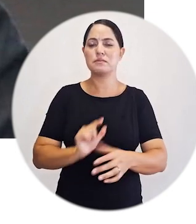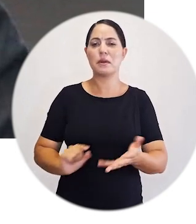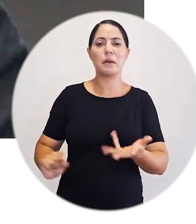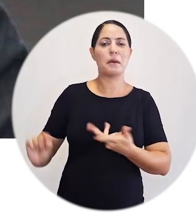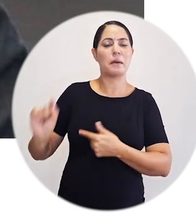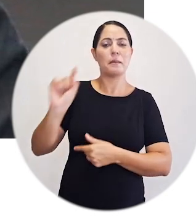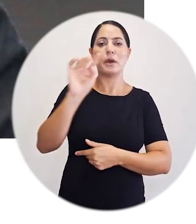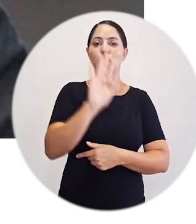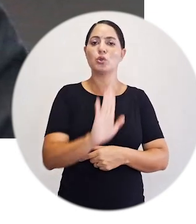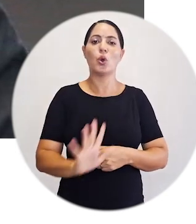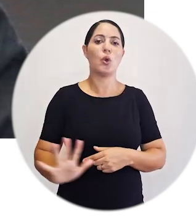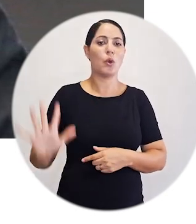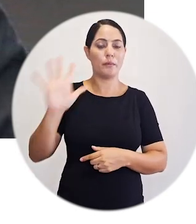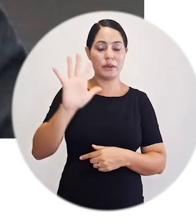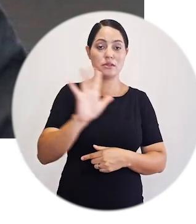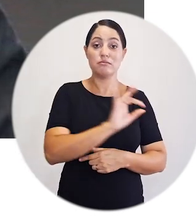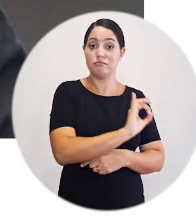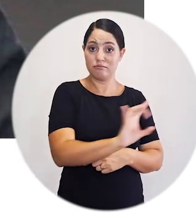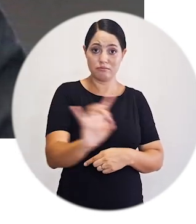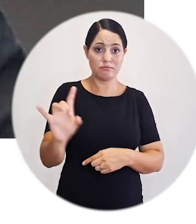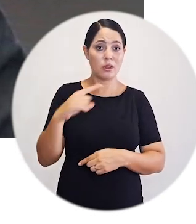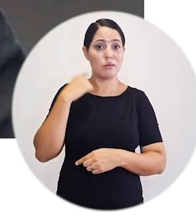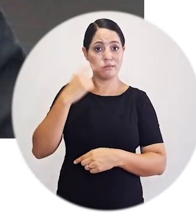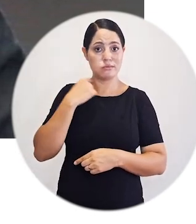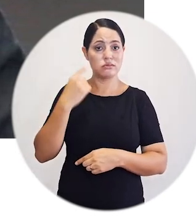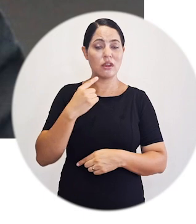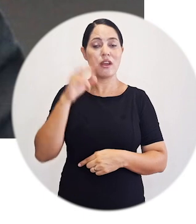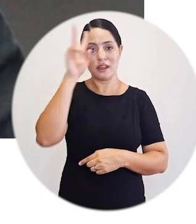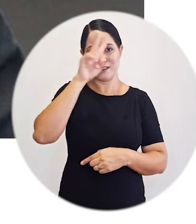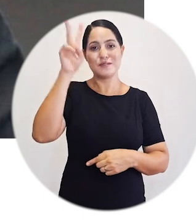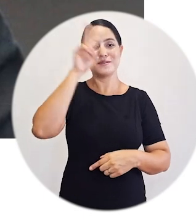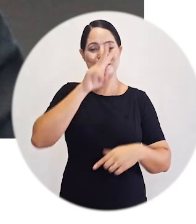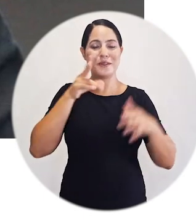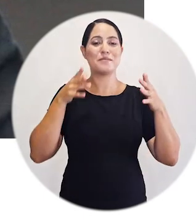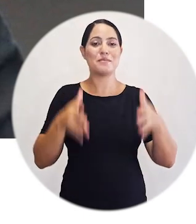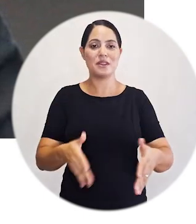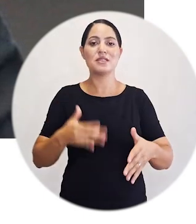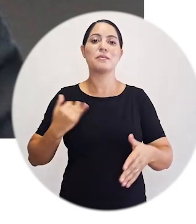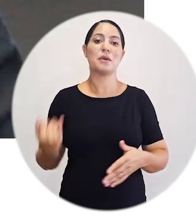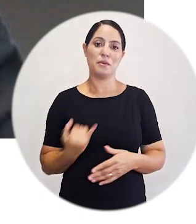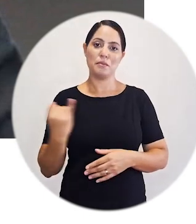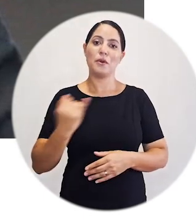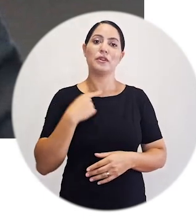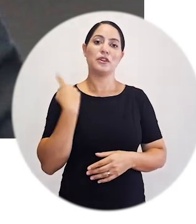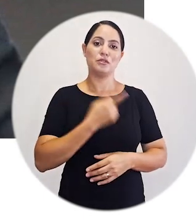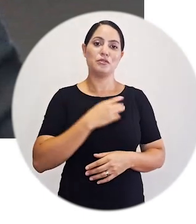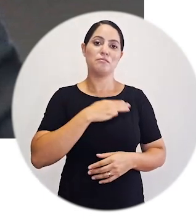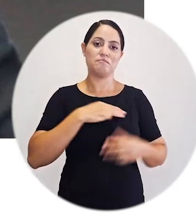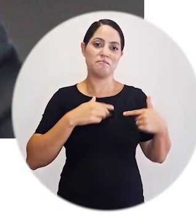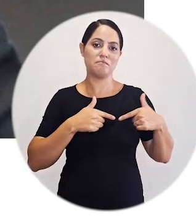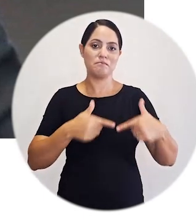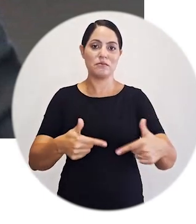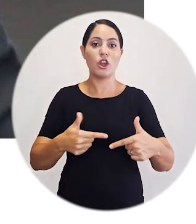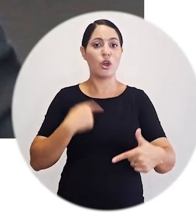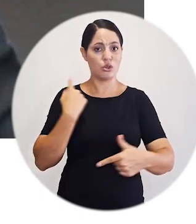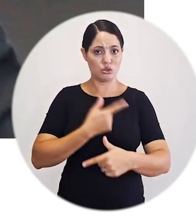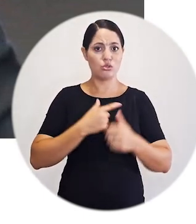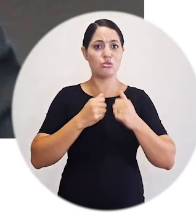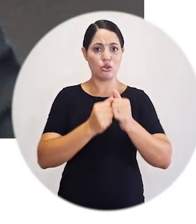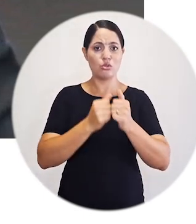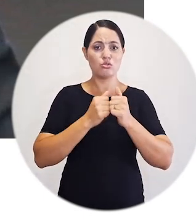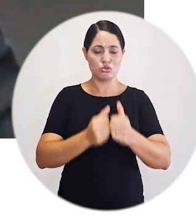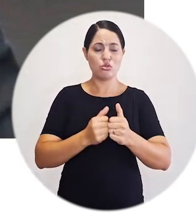os brasileiros. Cada advogado e advogada é parte essencial dessa história e do fortalecimento de nossa missão.